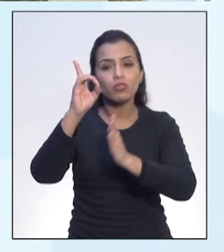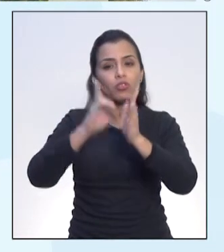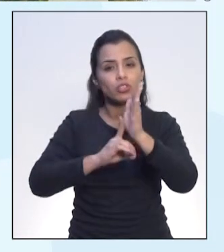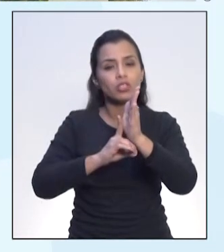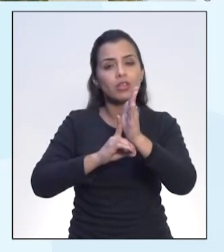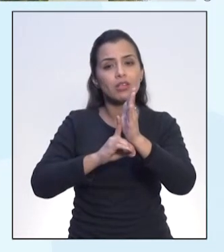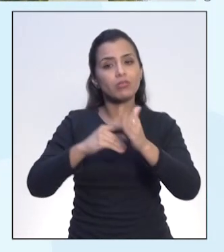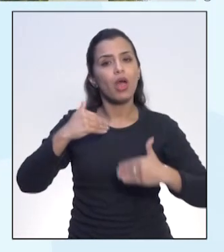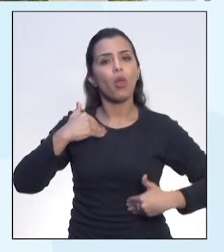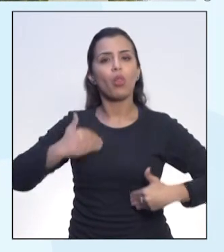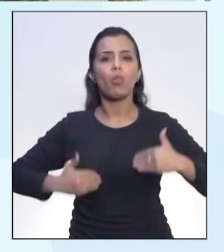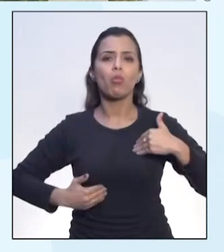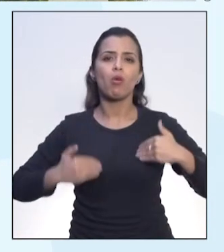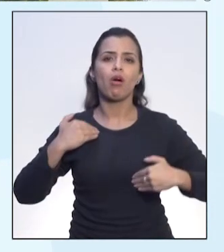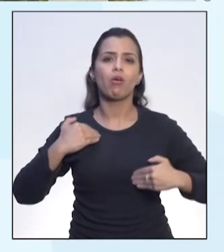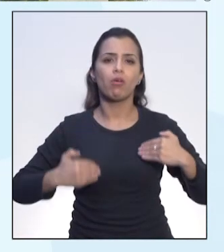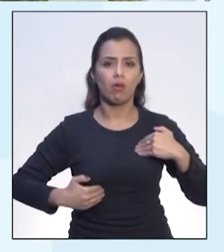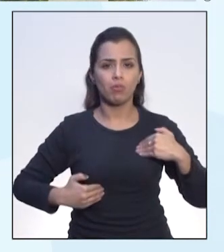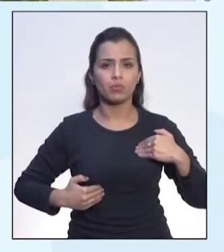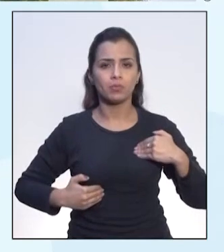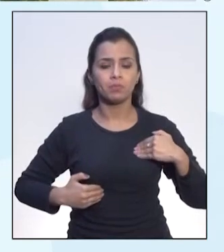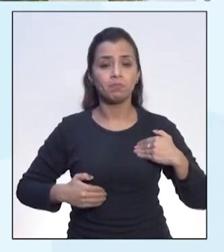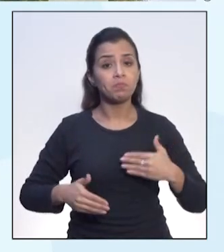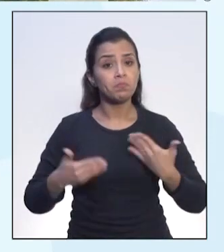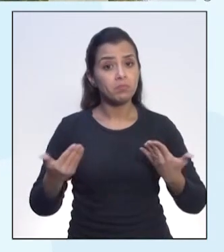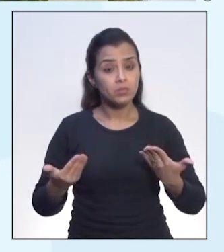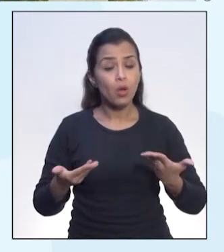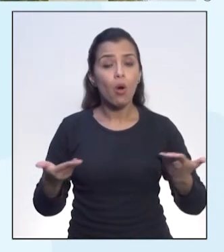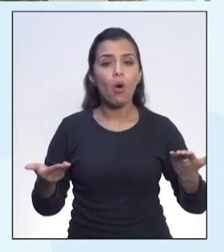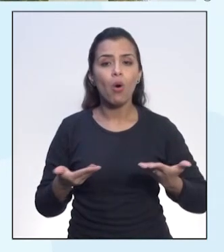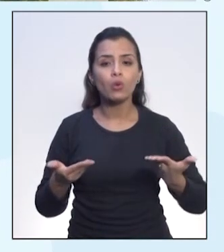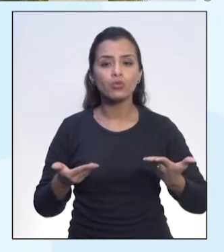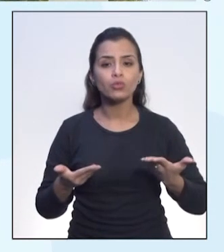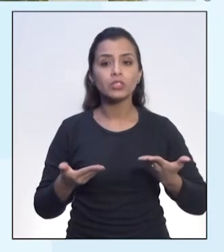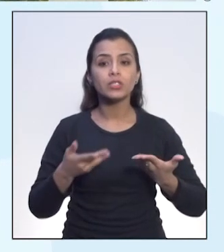integridade física. Então, essa relação em que nós estamos